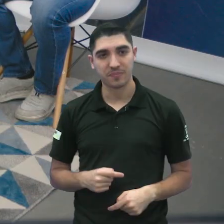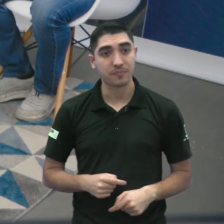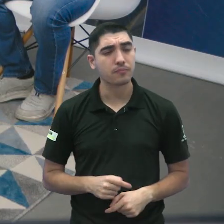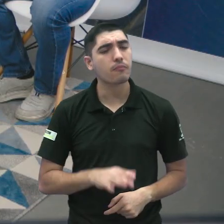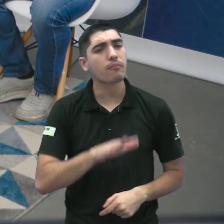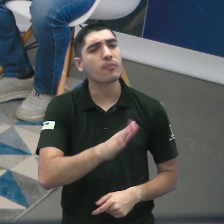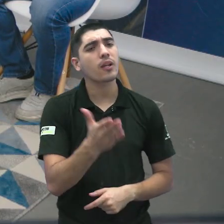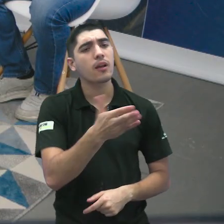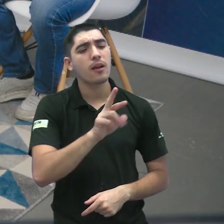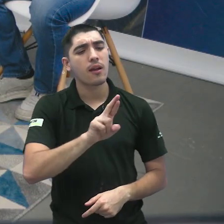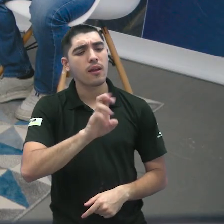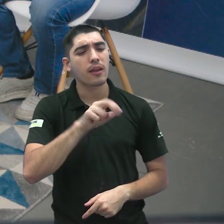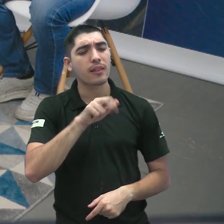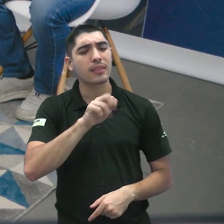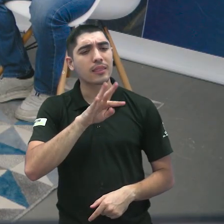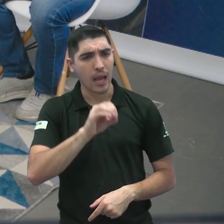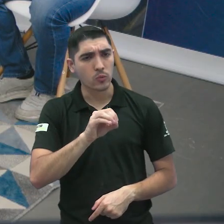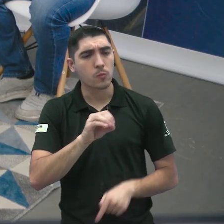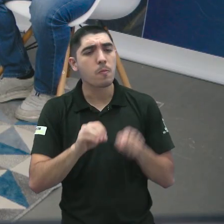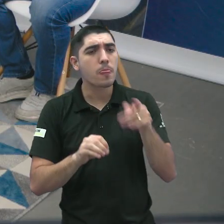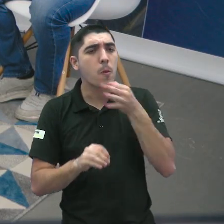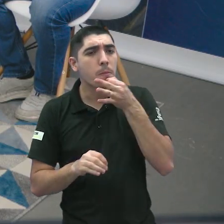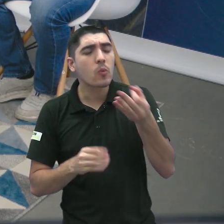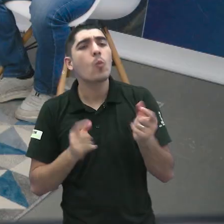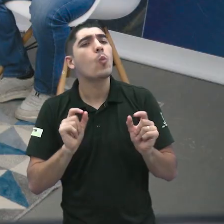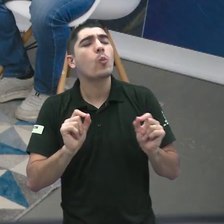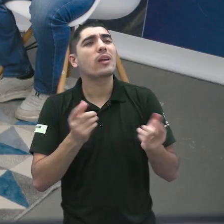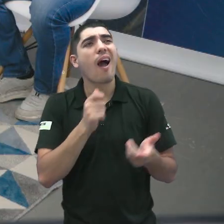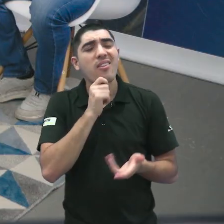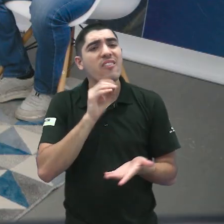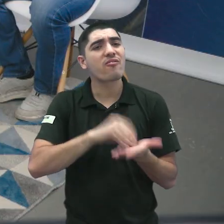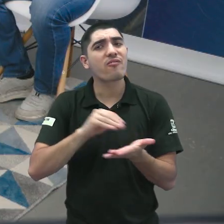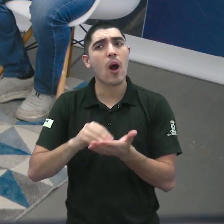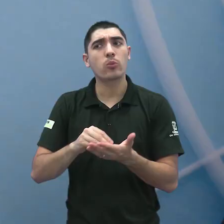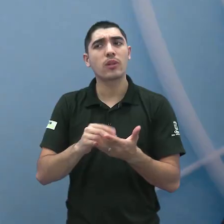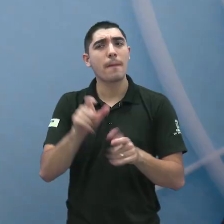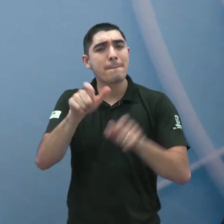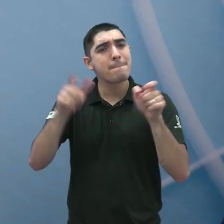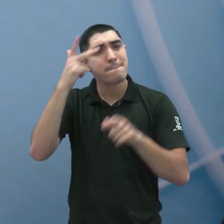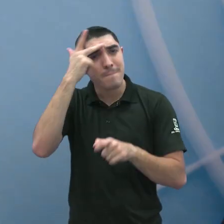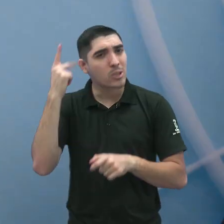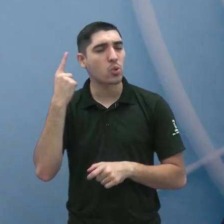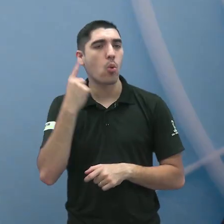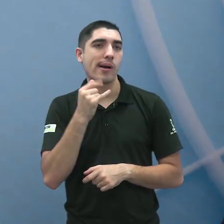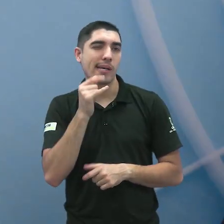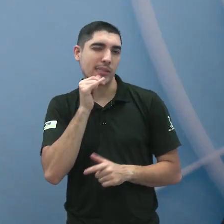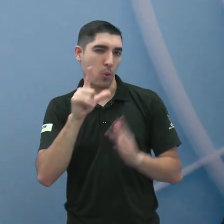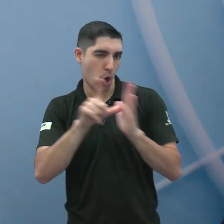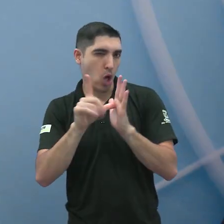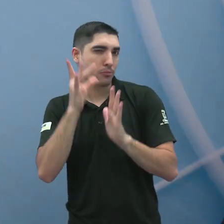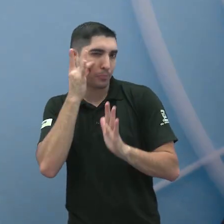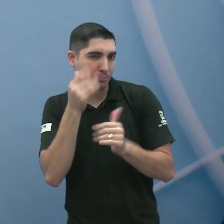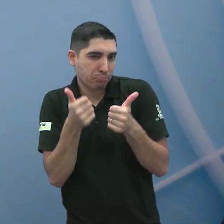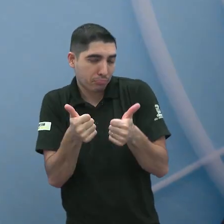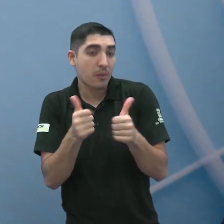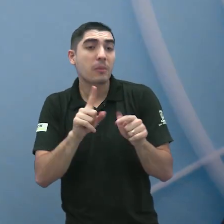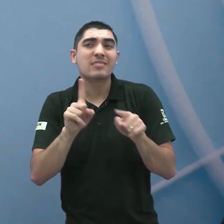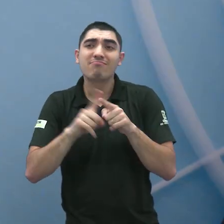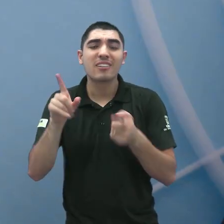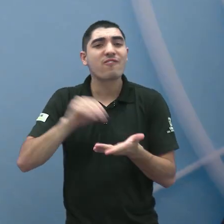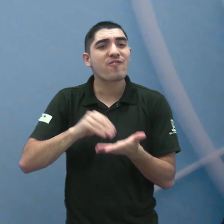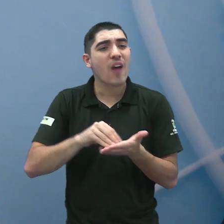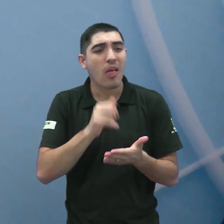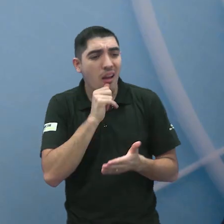falta, né, para facilitar o acesso dos empreendedores ao comércio digital, né? Os incentivos atuais